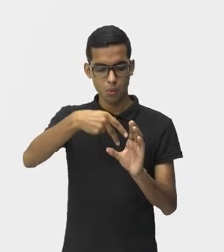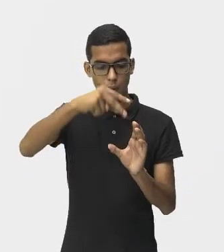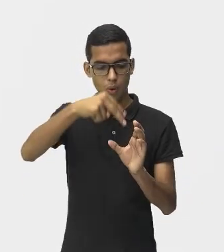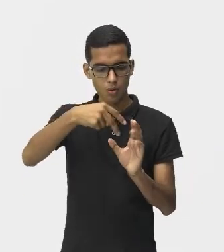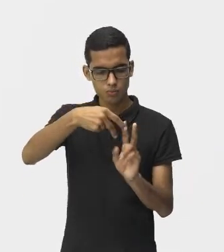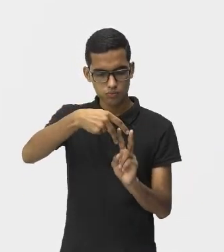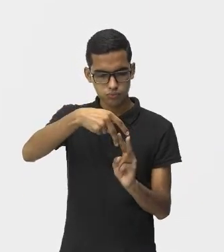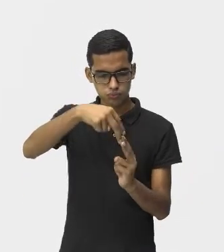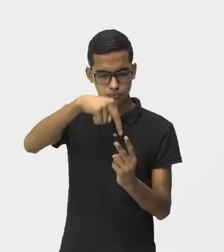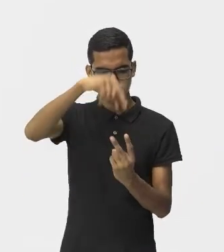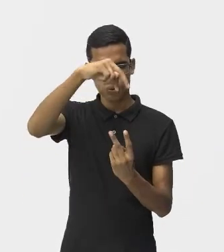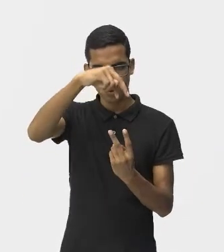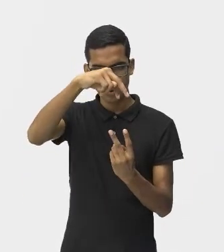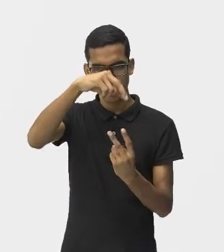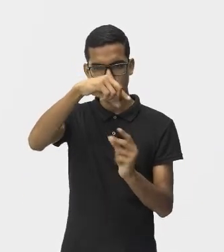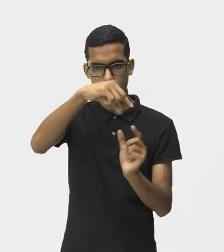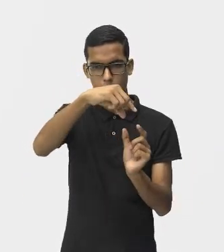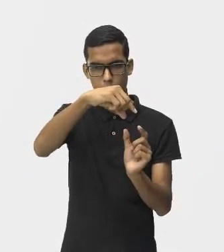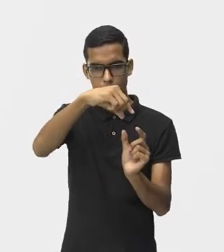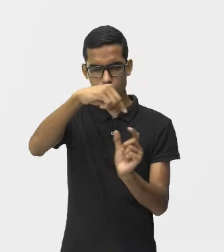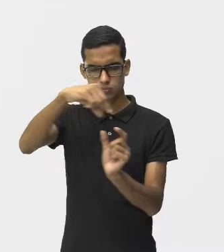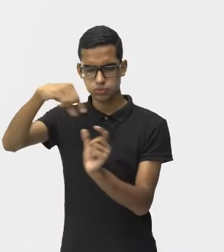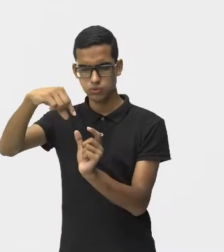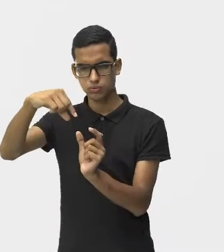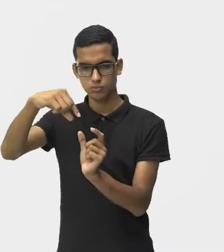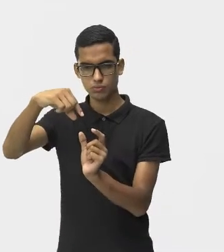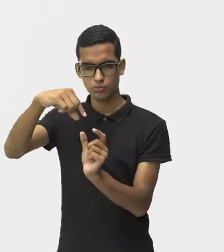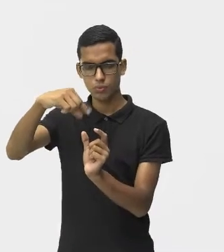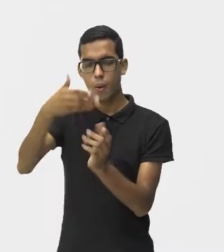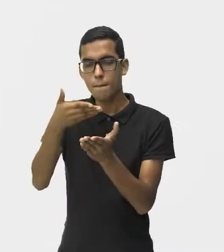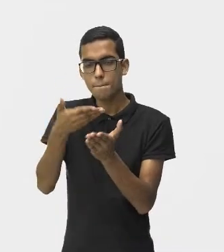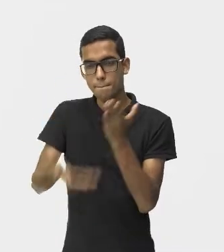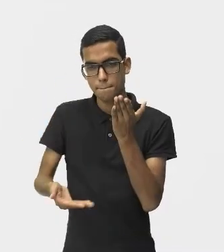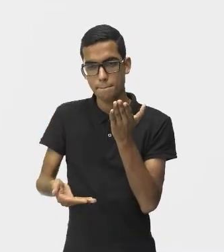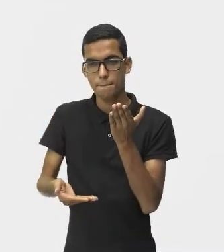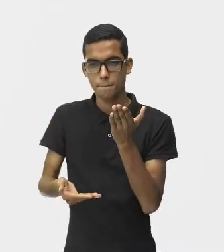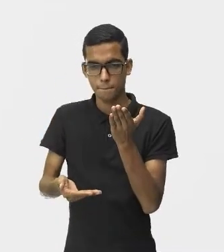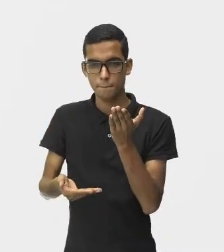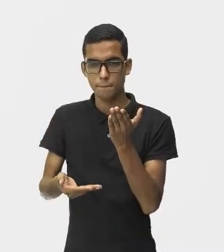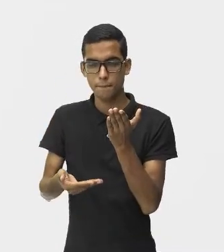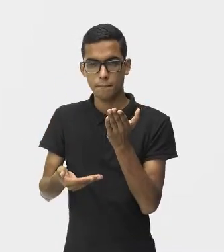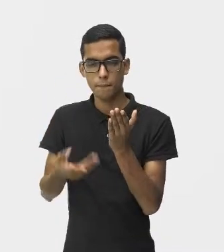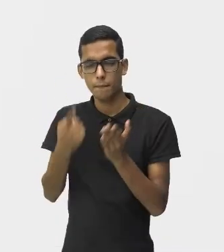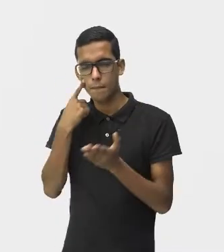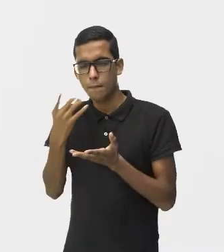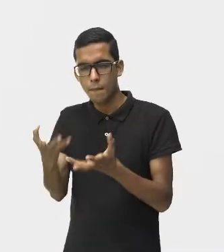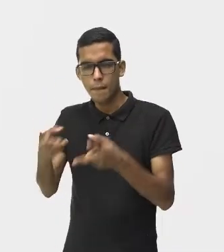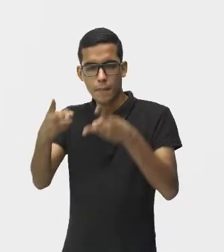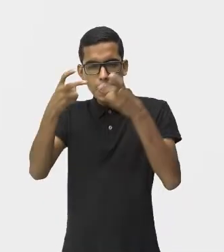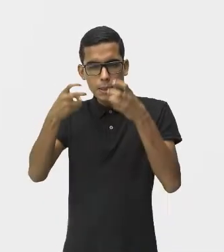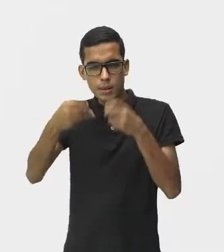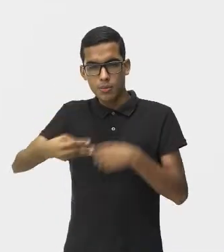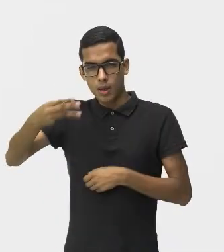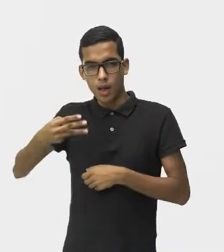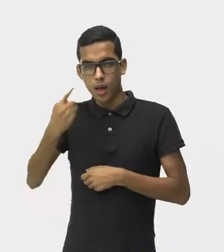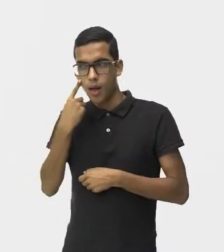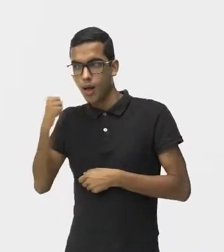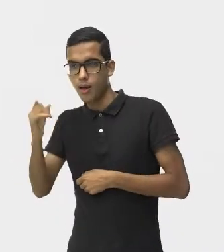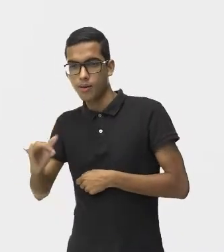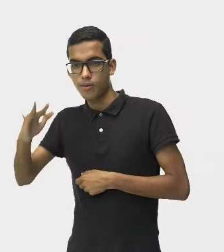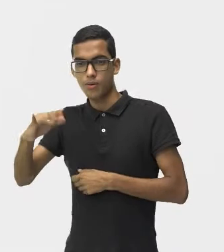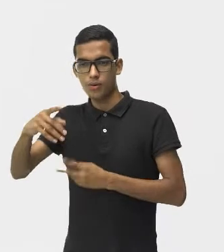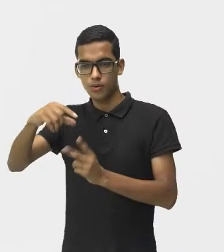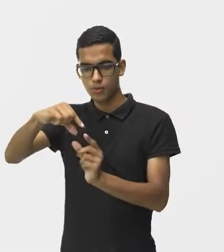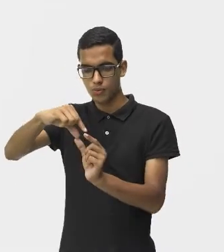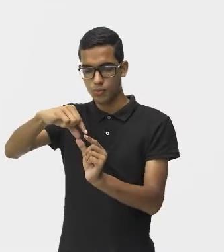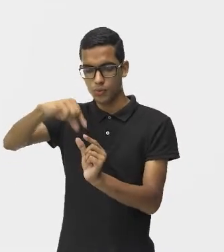ó, ocorreu o processo de deleção, ou seja, a perda desse braço aqui, que a gente observa aqui nessa imagem.